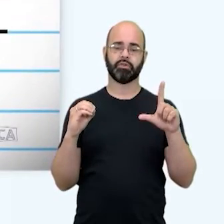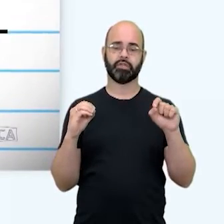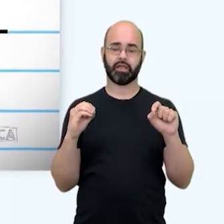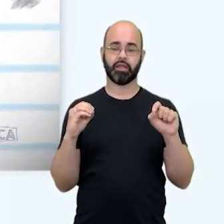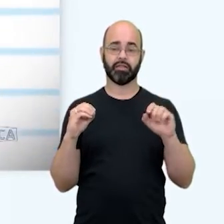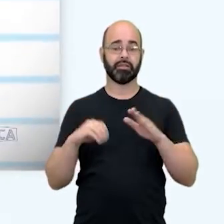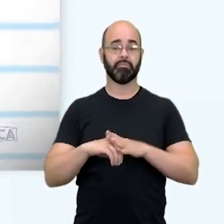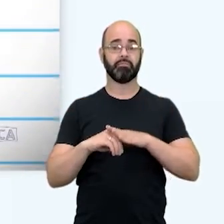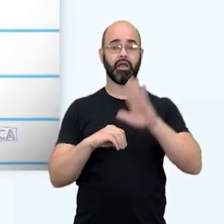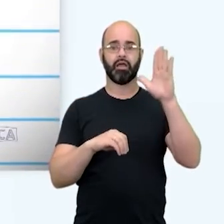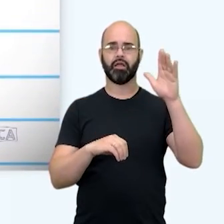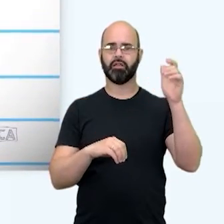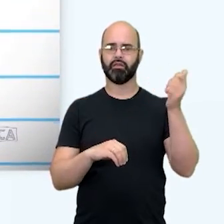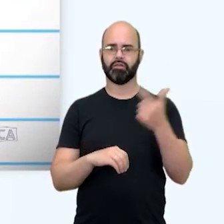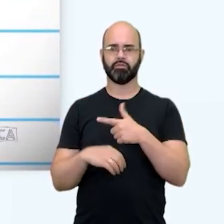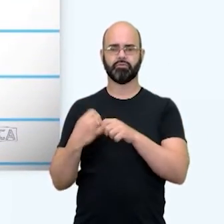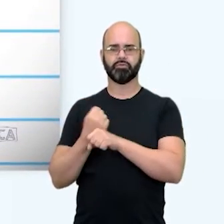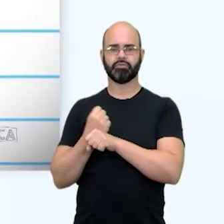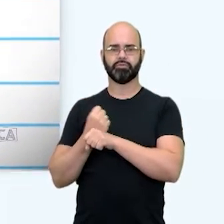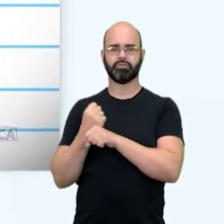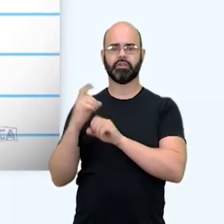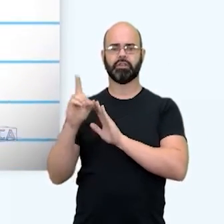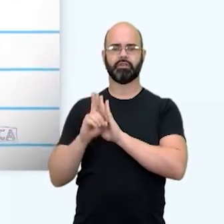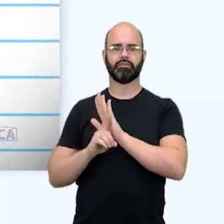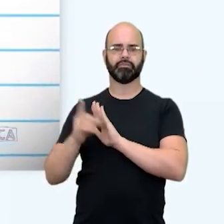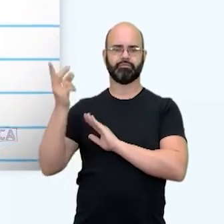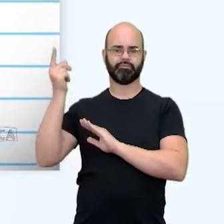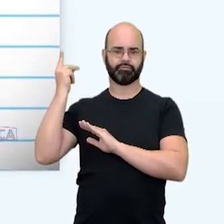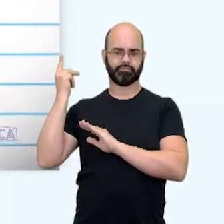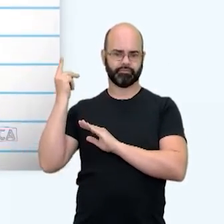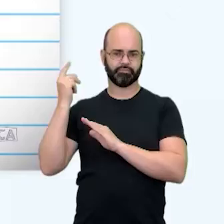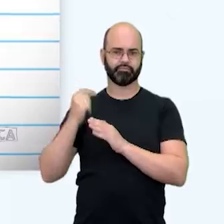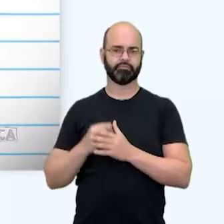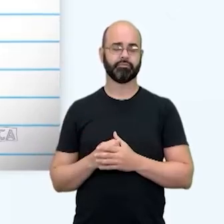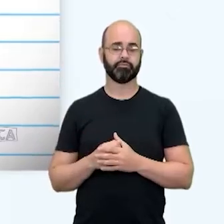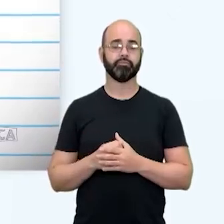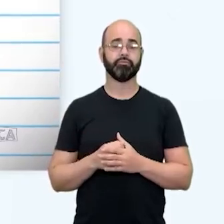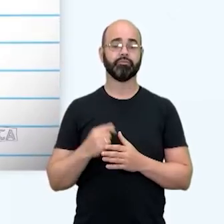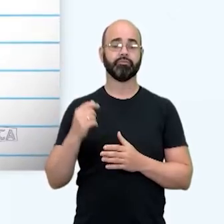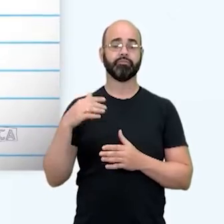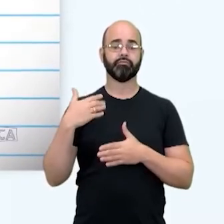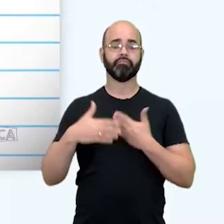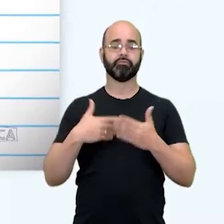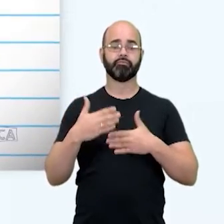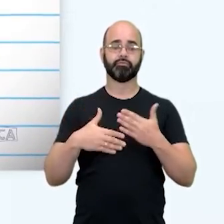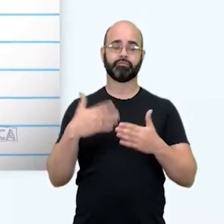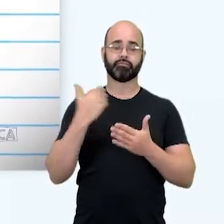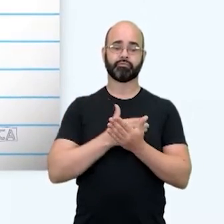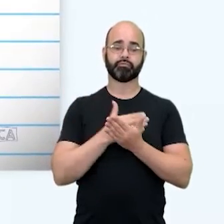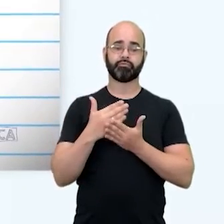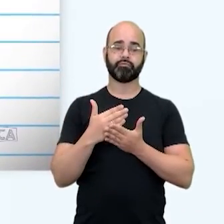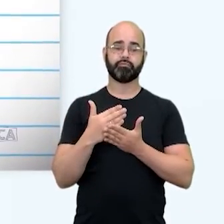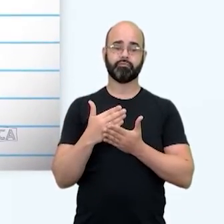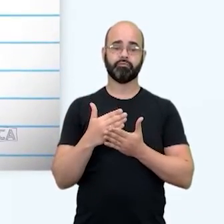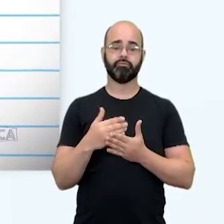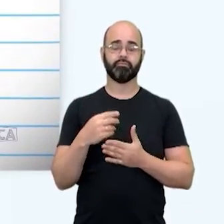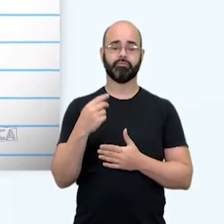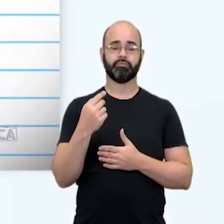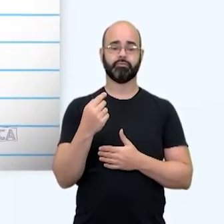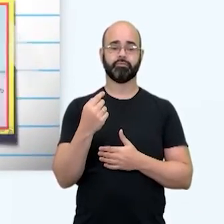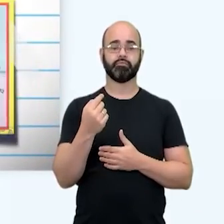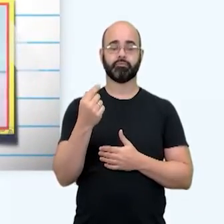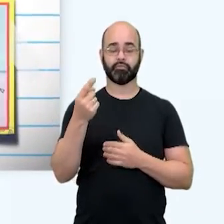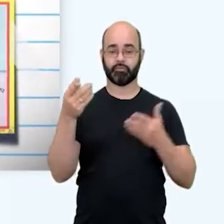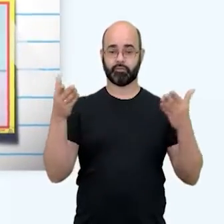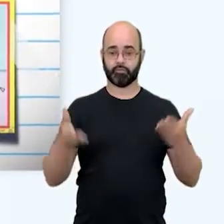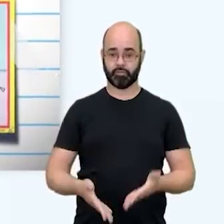É preocupante que 17 dos 18 anos mais quentes já registrados tenham acontecido desde 2001. Portanto, o contexto